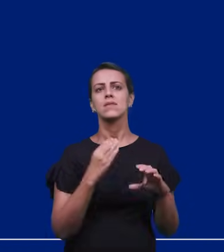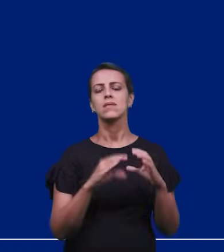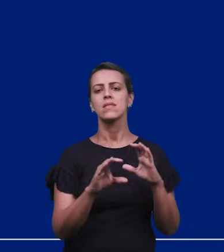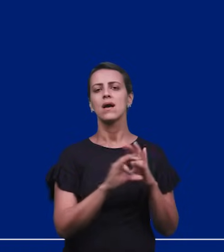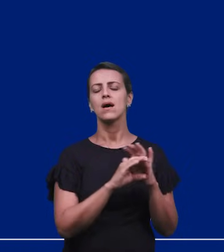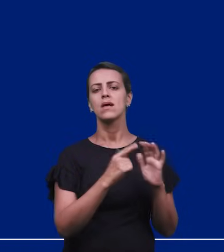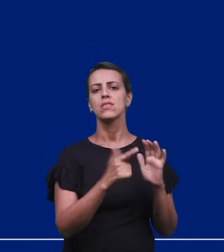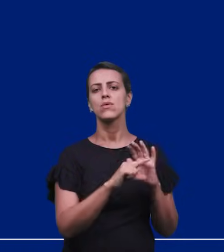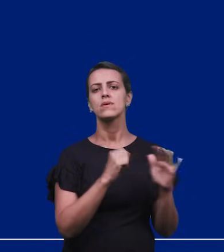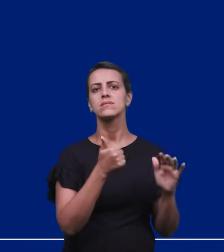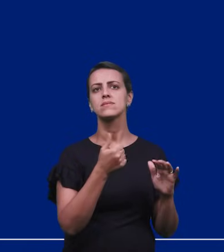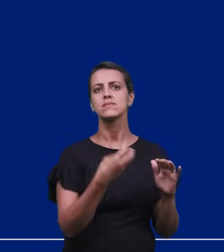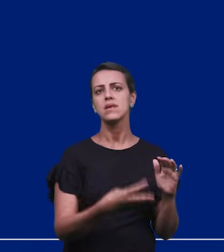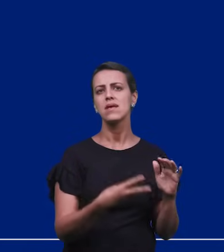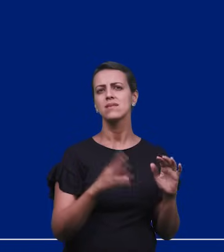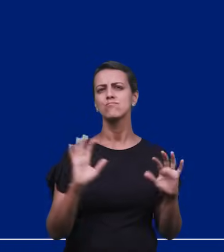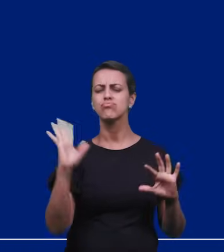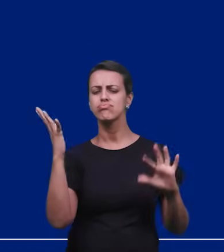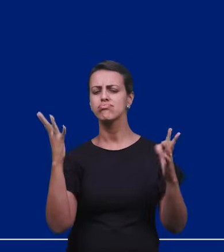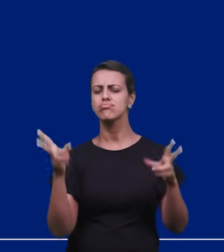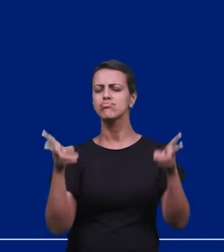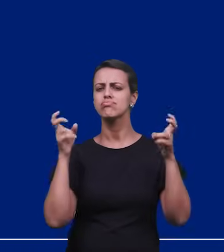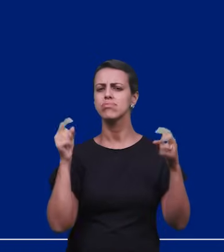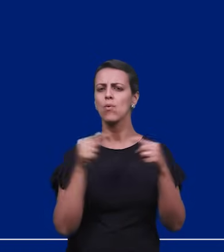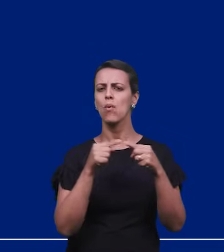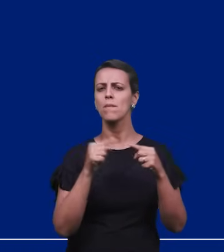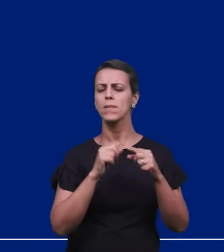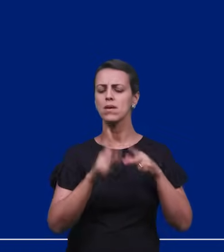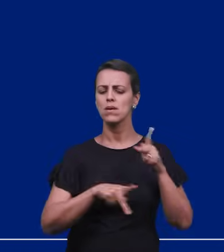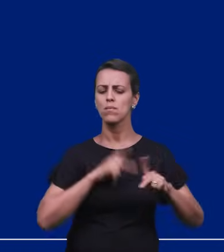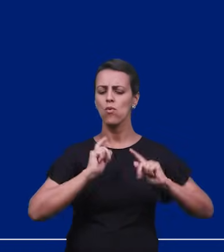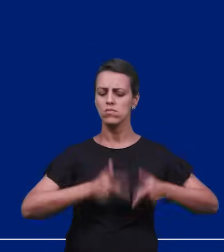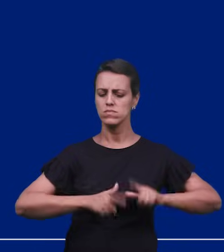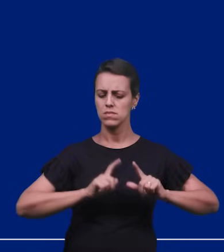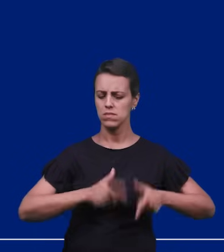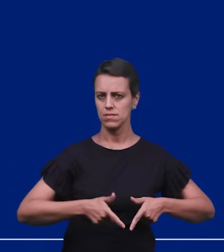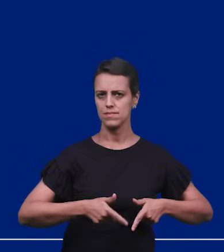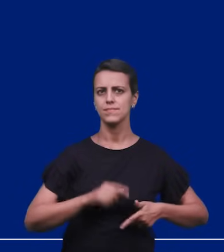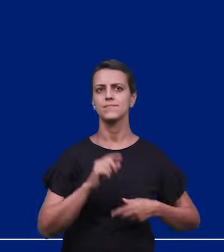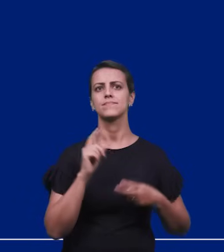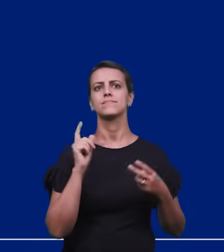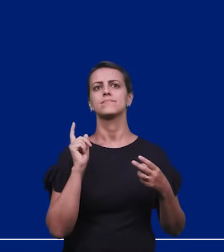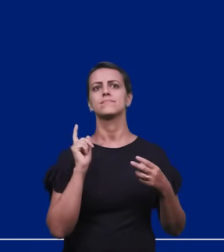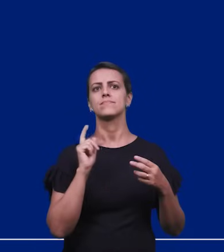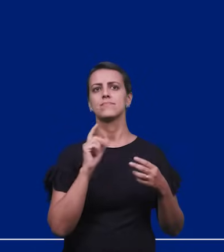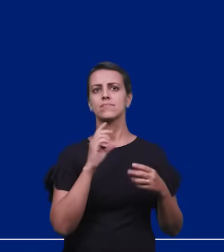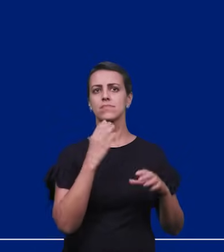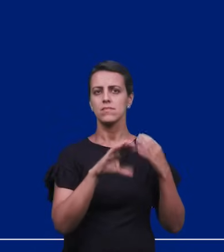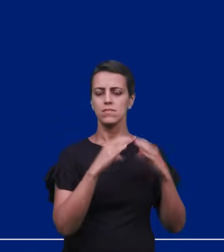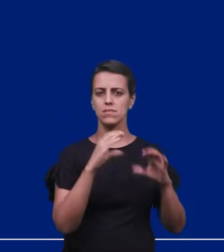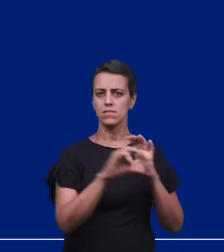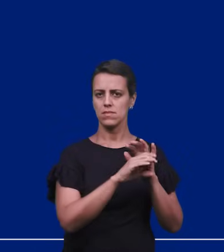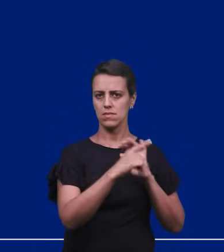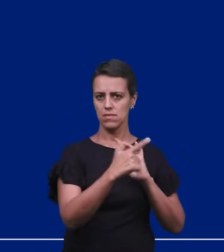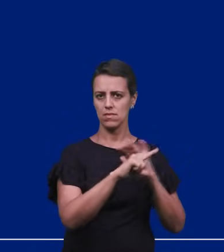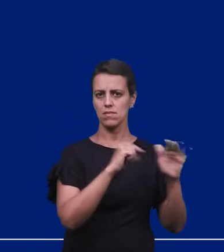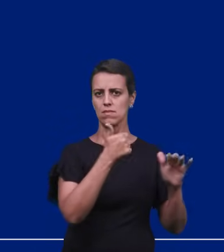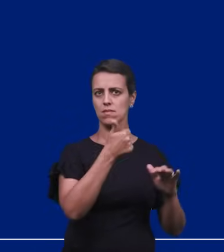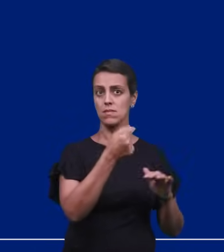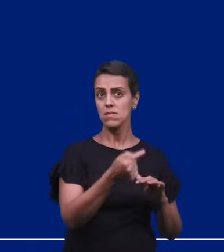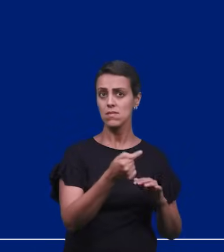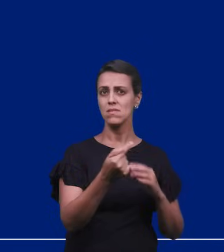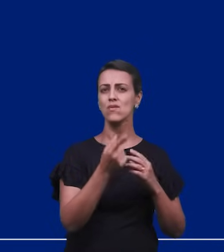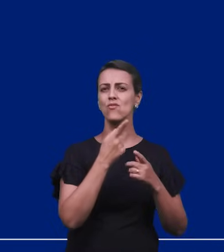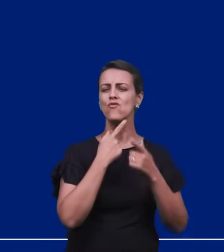proféticos. Cantares 2:13, sinais relativos a Israel, ao povo de Israel. Cantares